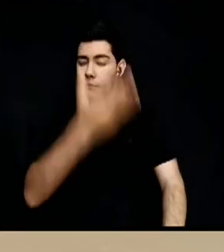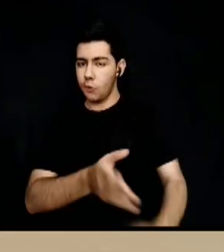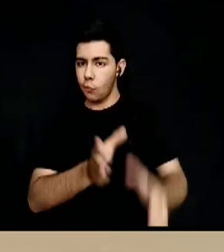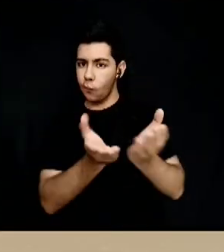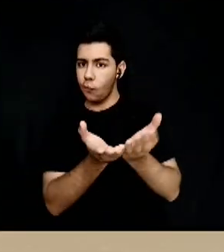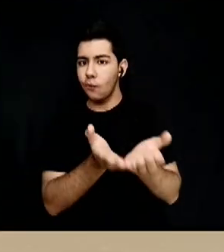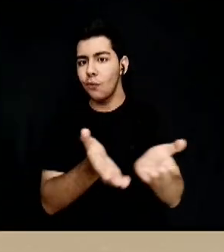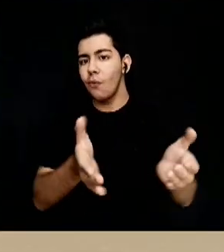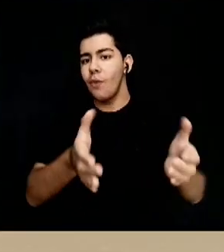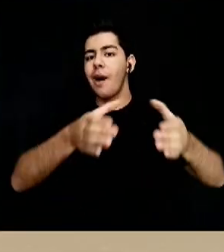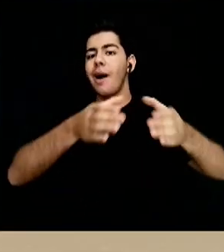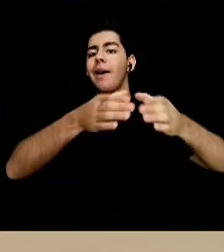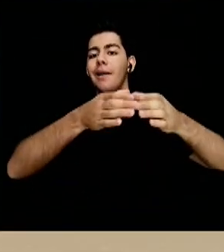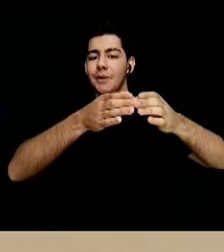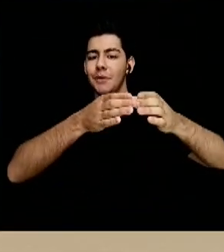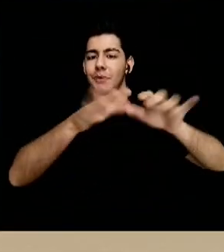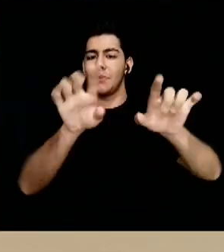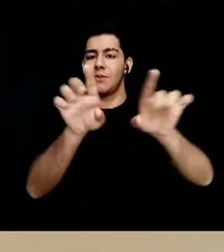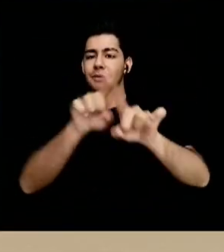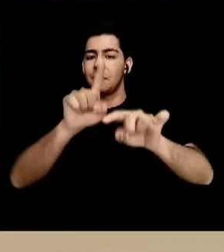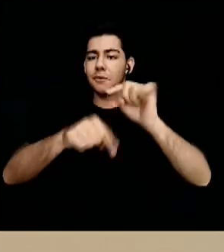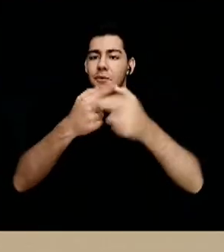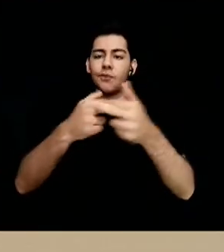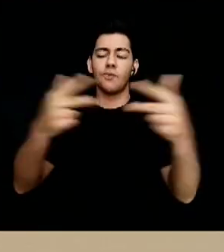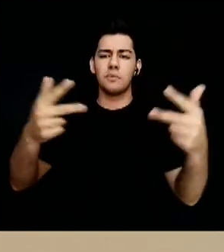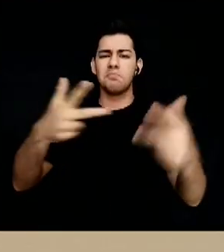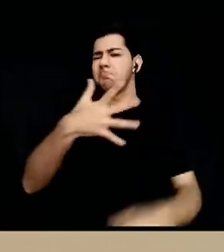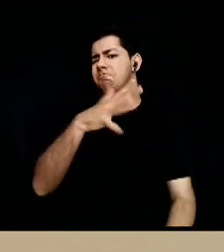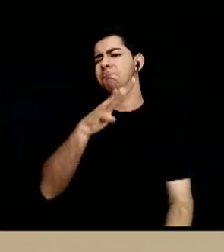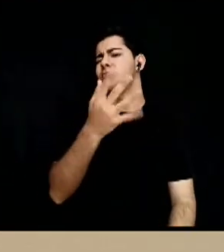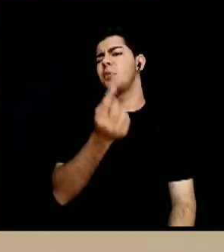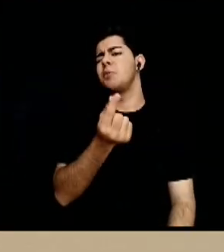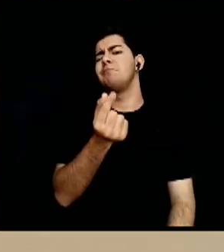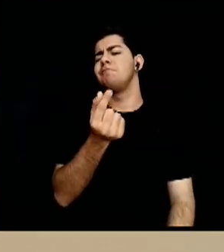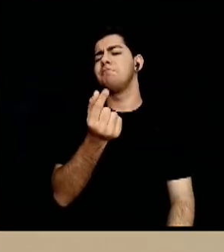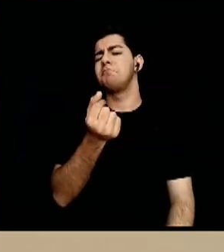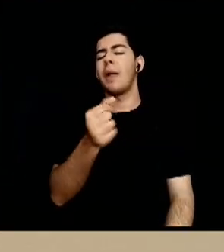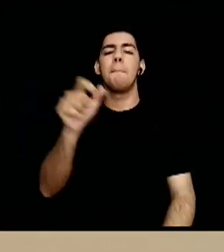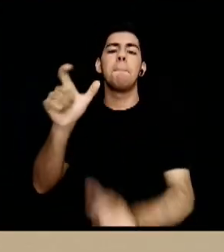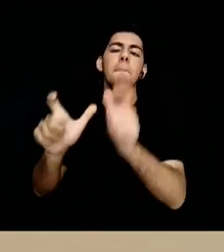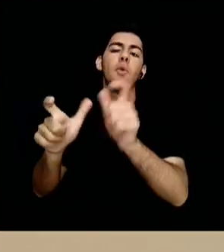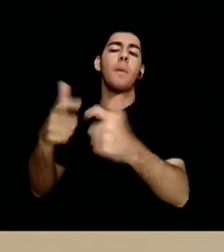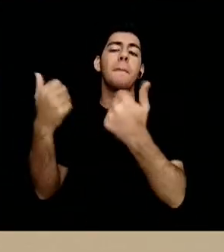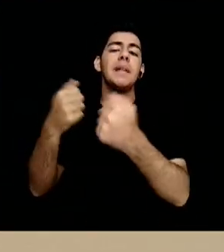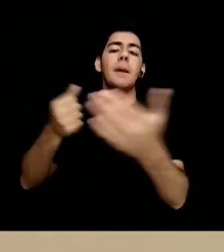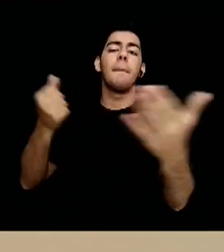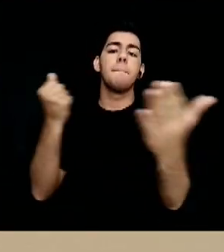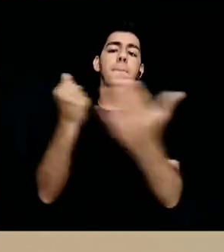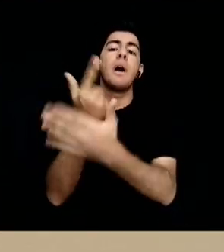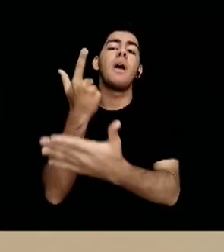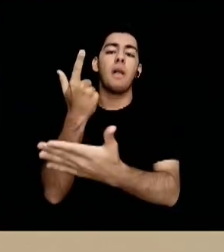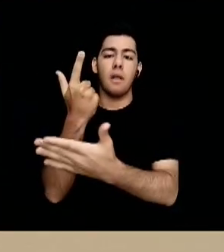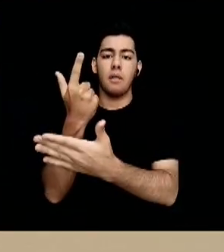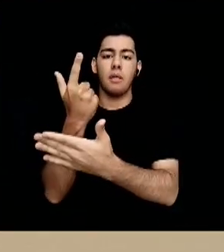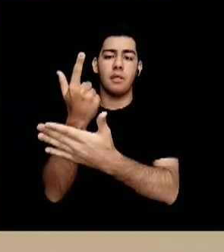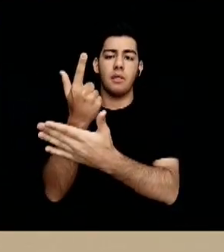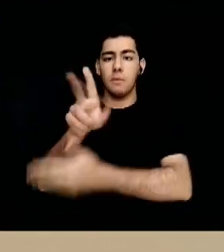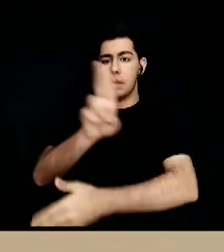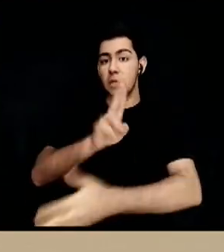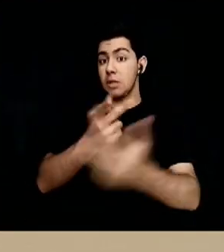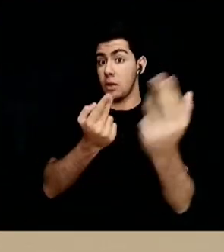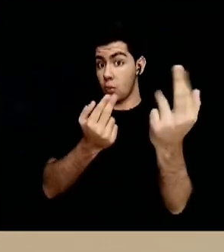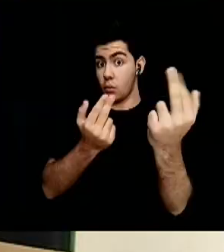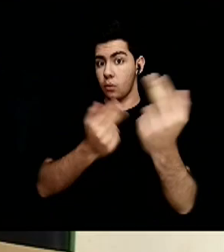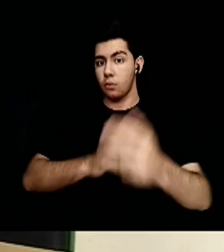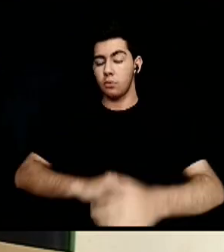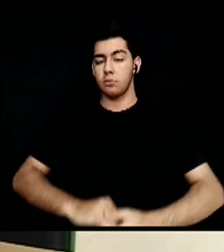produtos, quanto mais ou menos o pessoal lá em casa precisa investir para poder fazer um vaso desse em casa, contando com todos